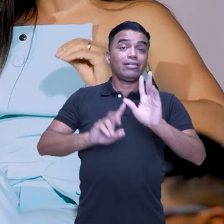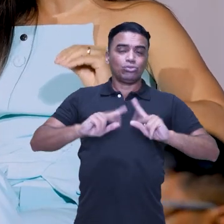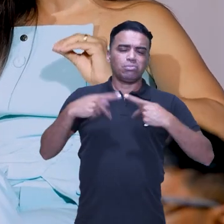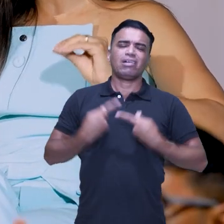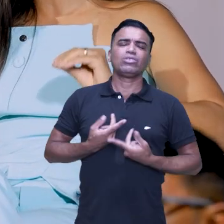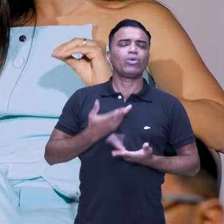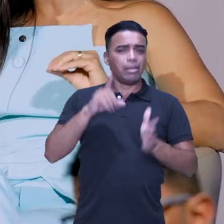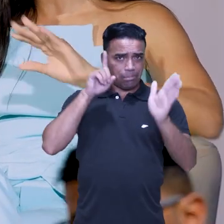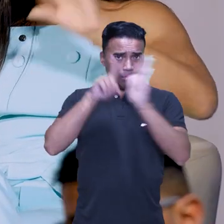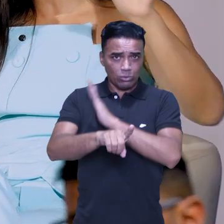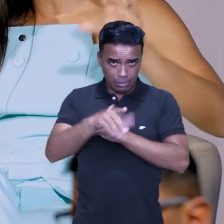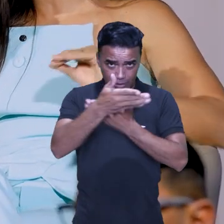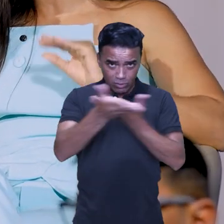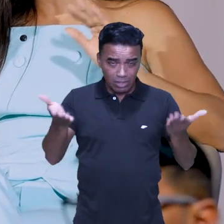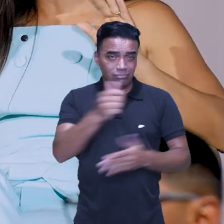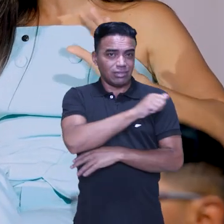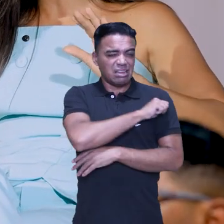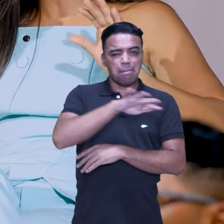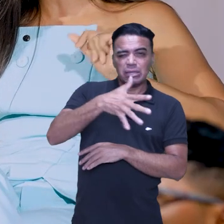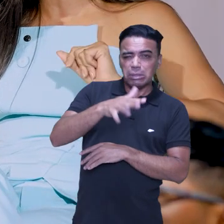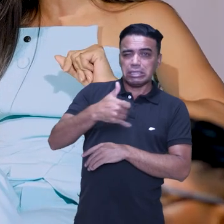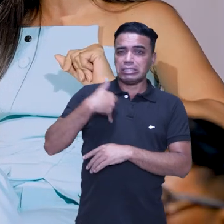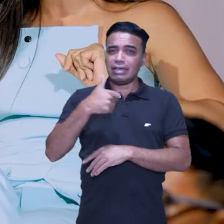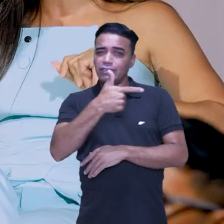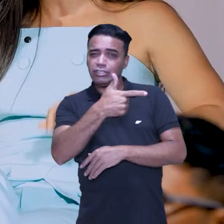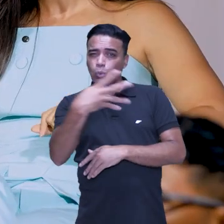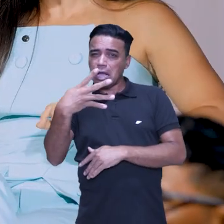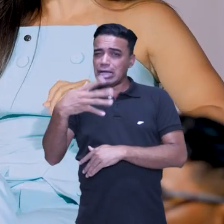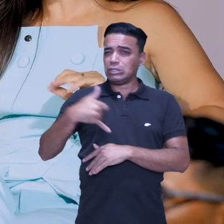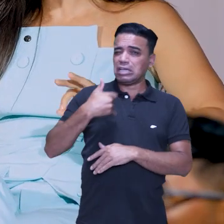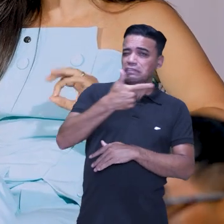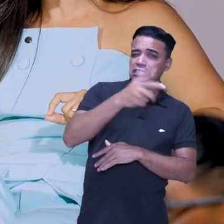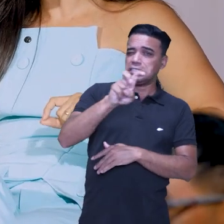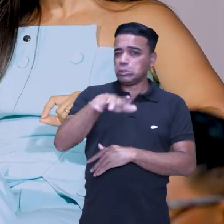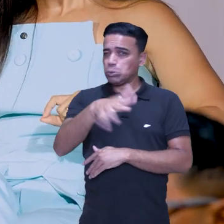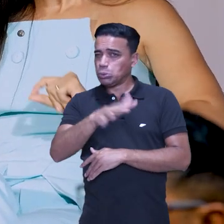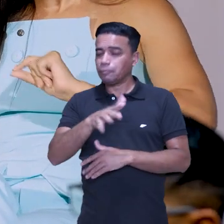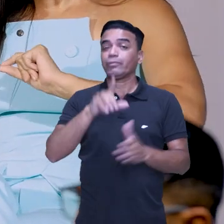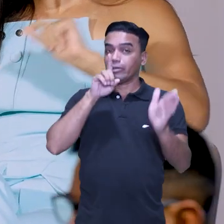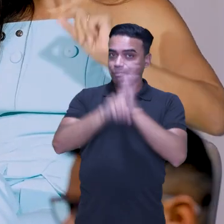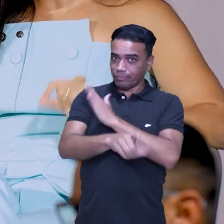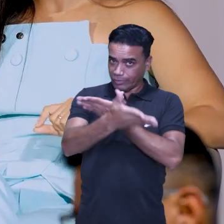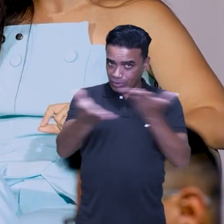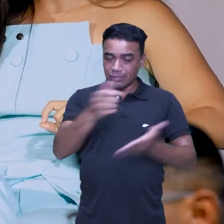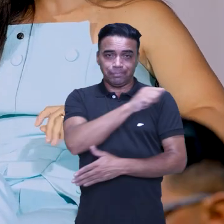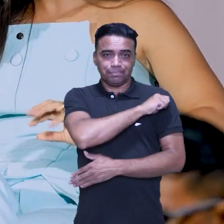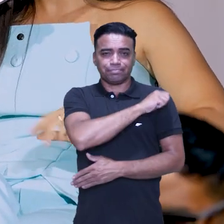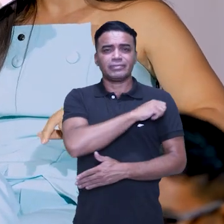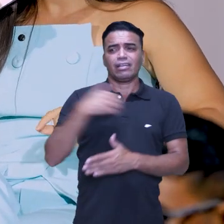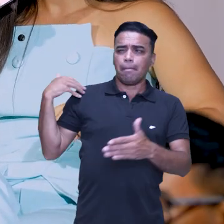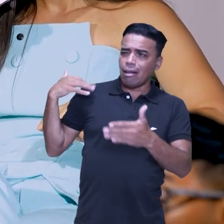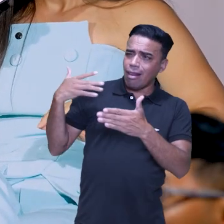eu queria fazer uma pergunta aqui. A média dos alunos era 24, 25 anos. Queria fazer uma pergunta. No decorrer da